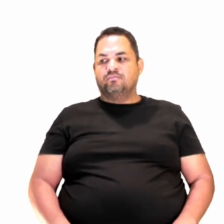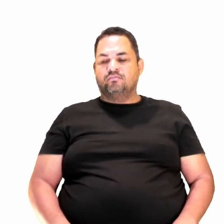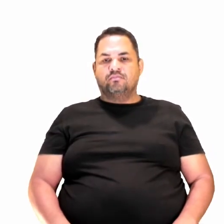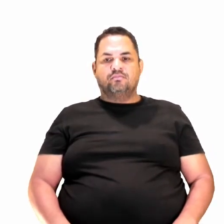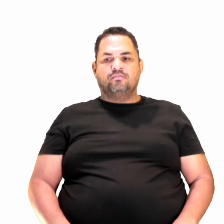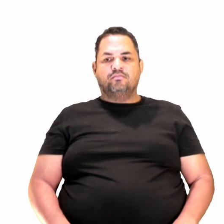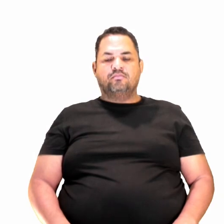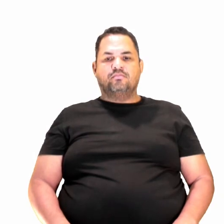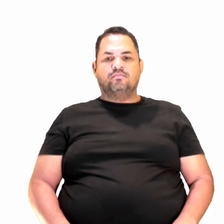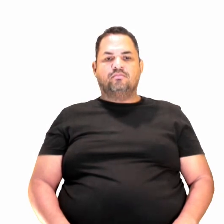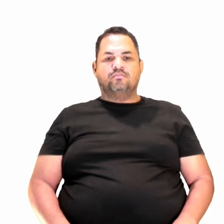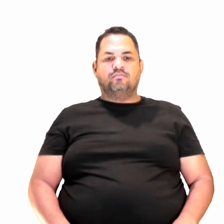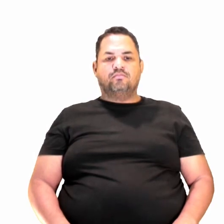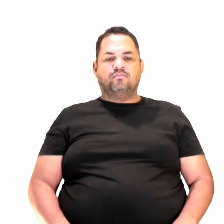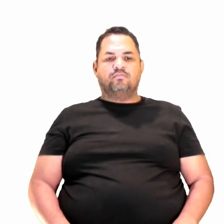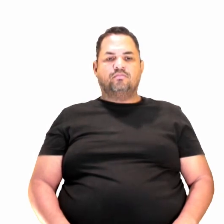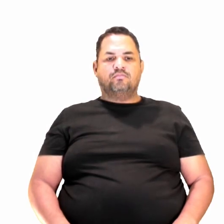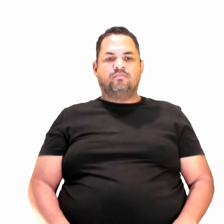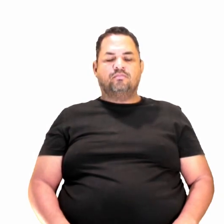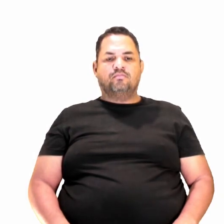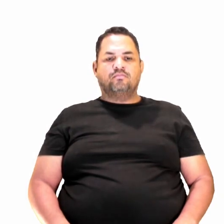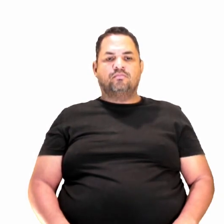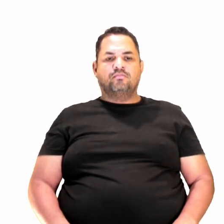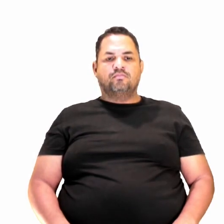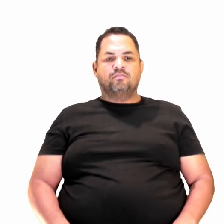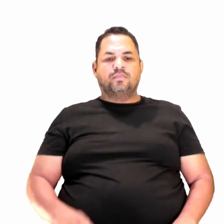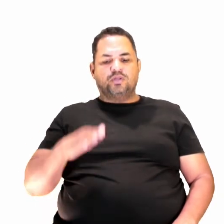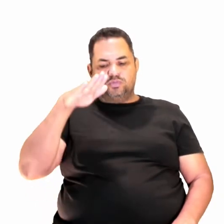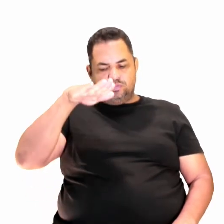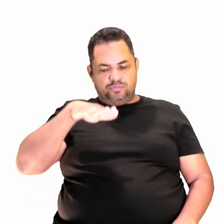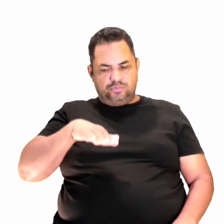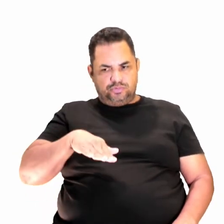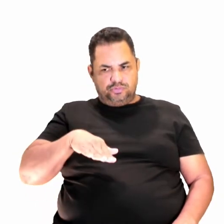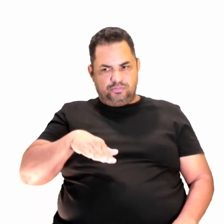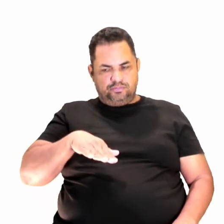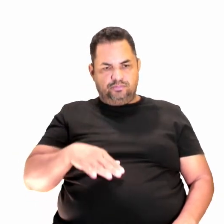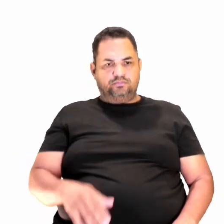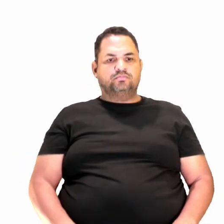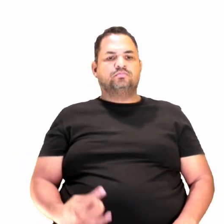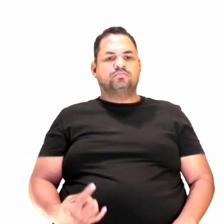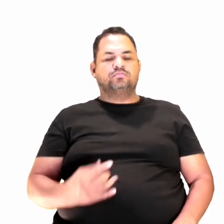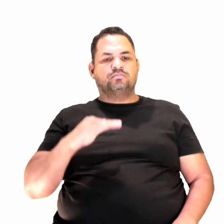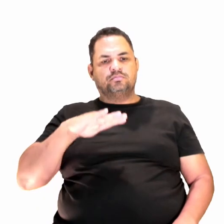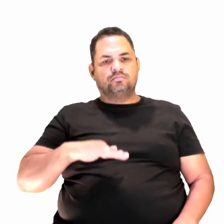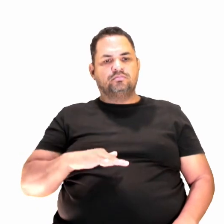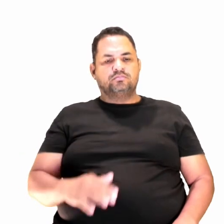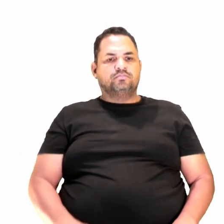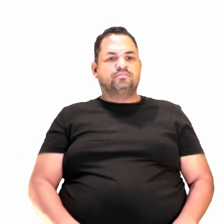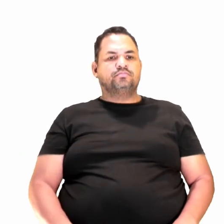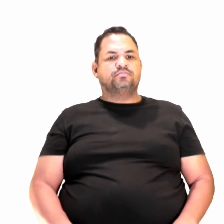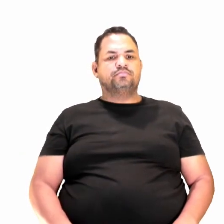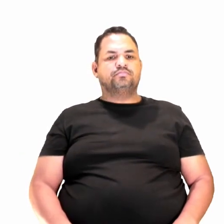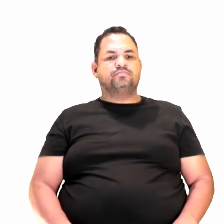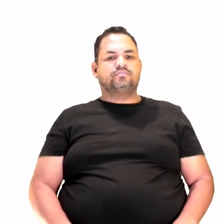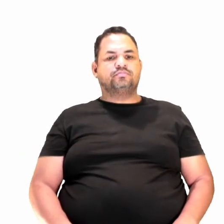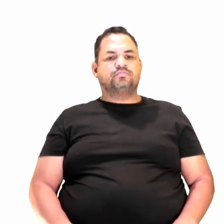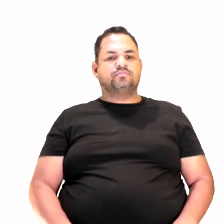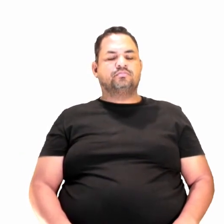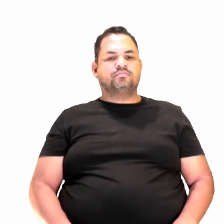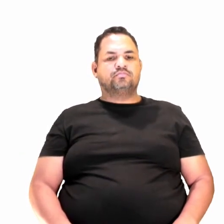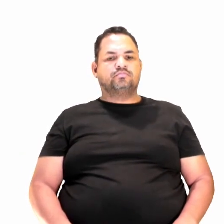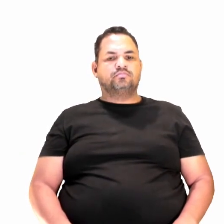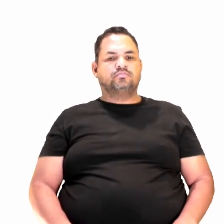diante. I wear glasses. Usar óculos. Caso você use óculos. I have a beard.